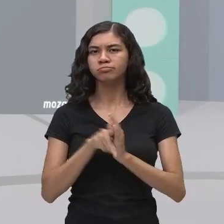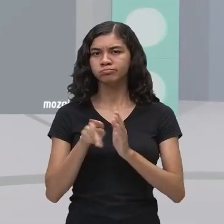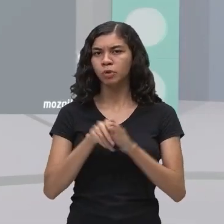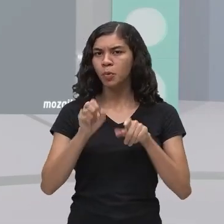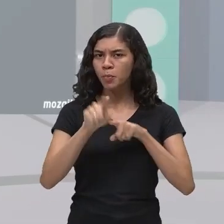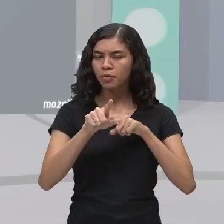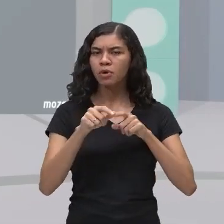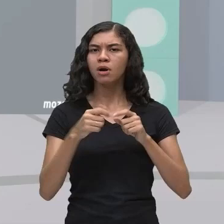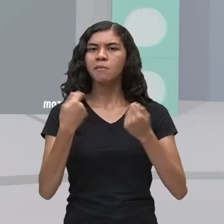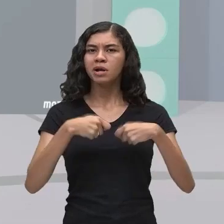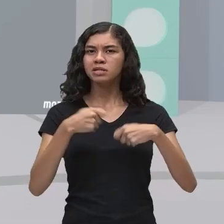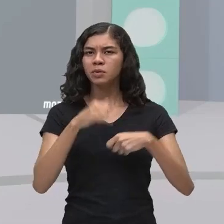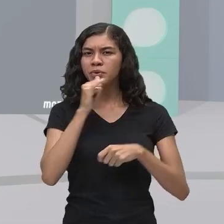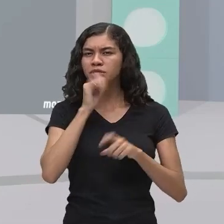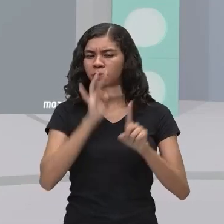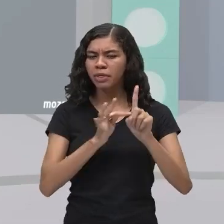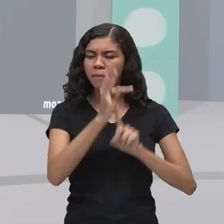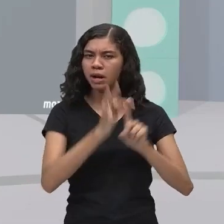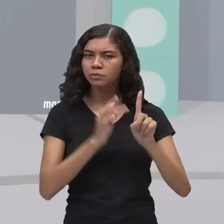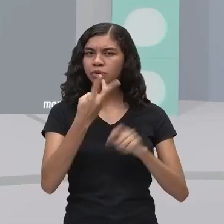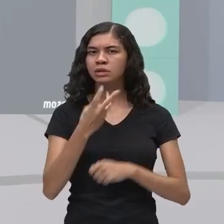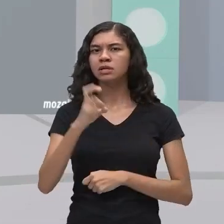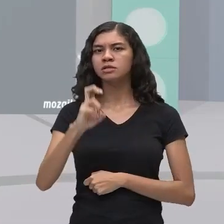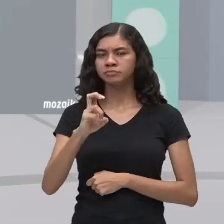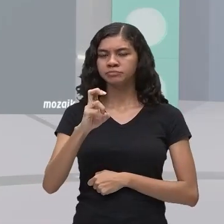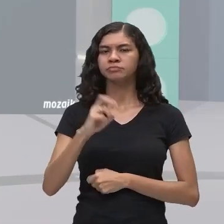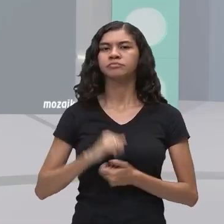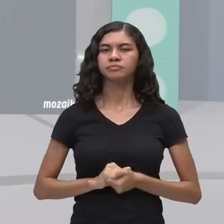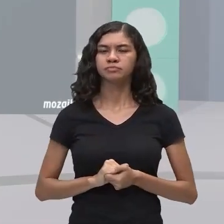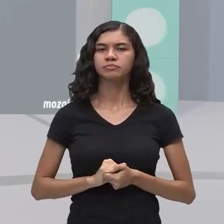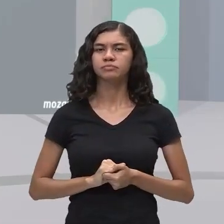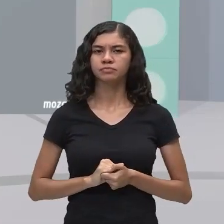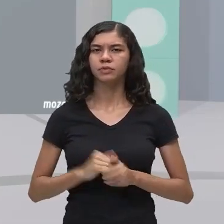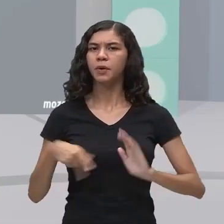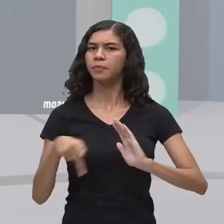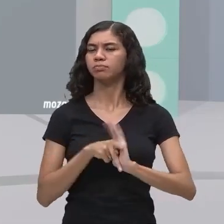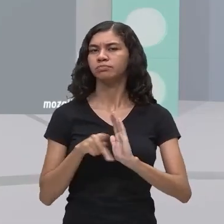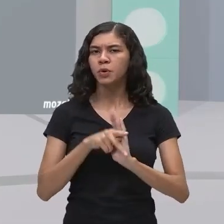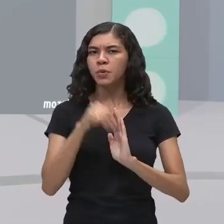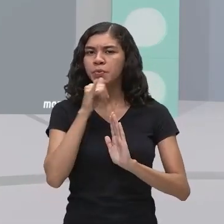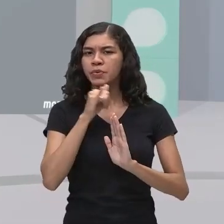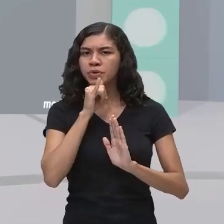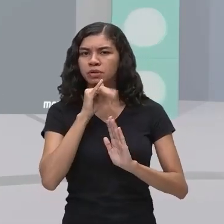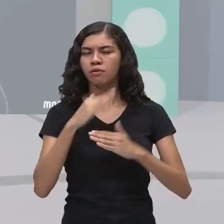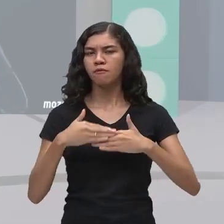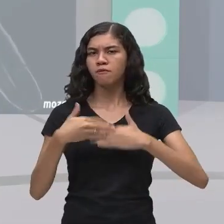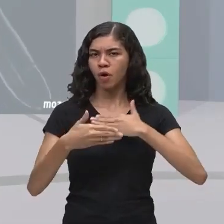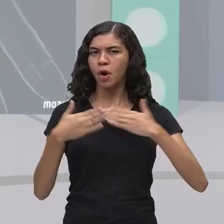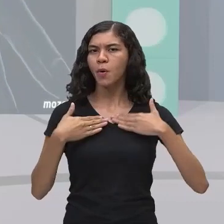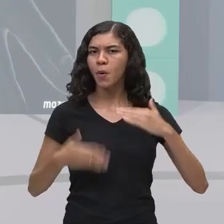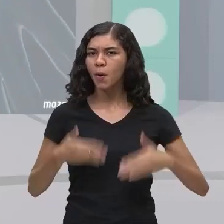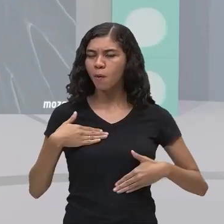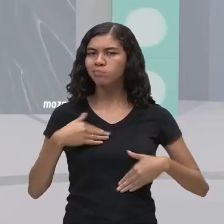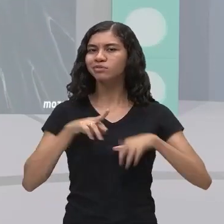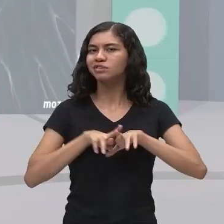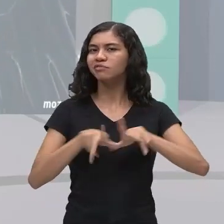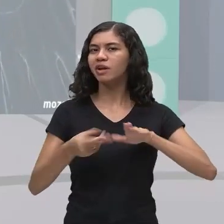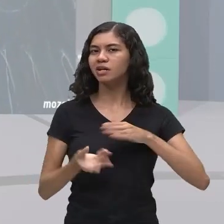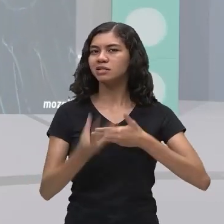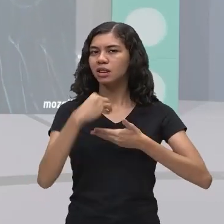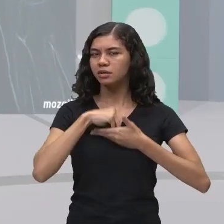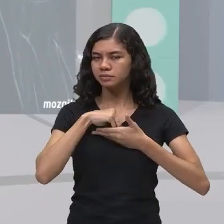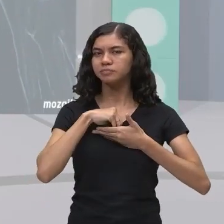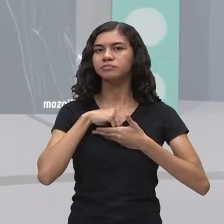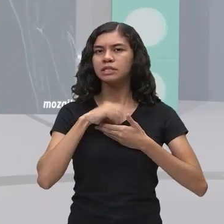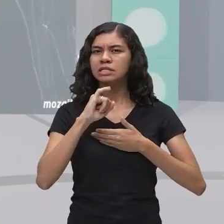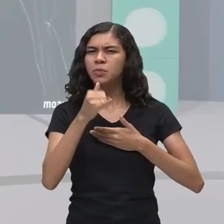temperatura de 35 graus Celsius, que é uma temperatura inferior de dentro do nosso corpo. Então, se o testículo estivesse